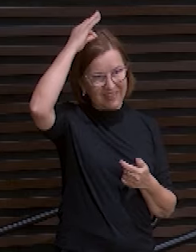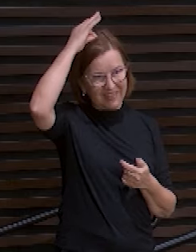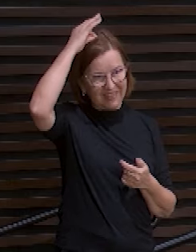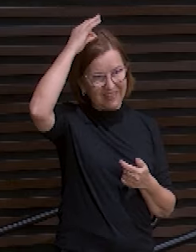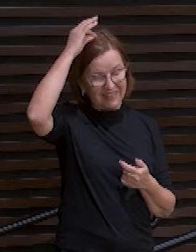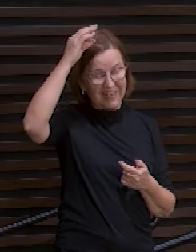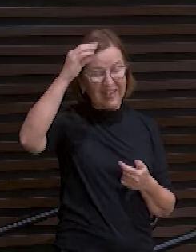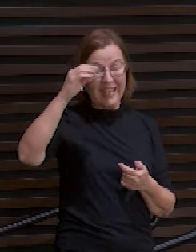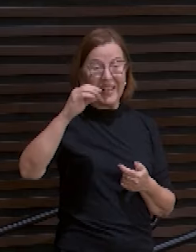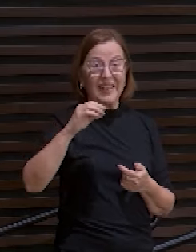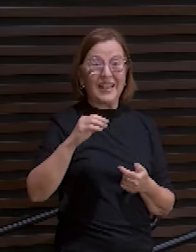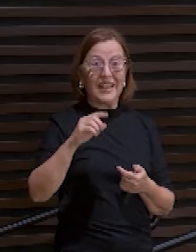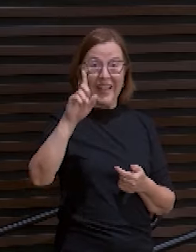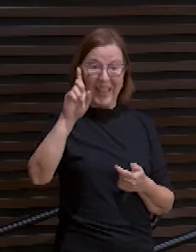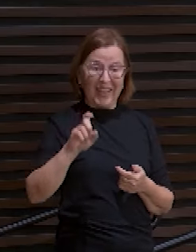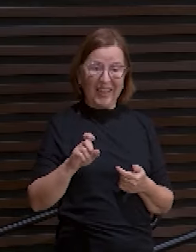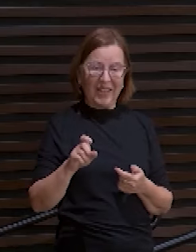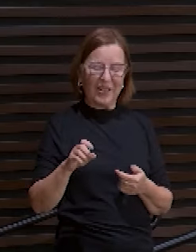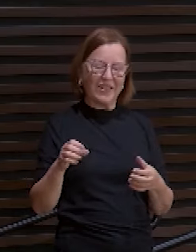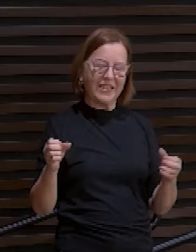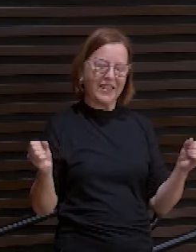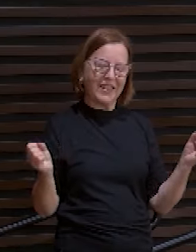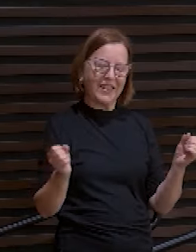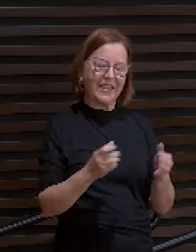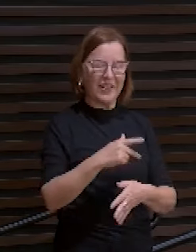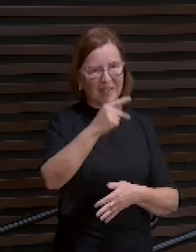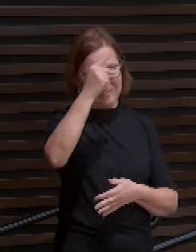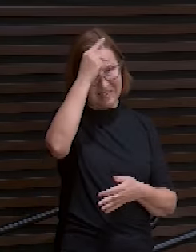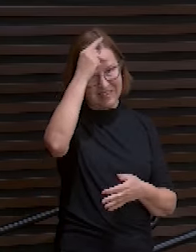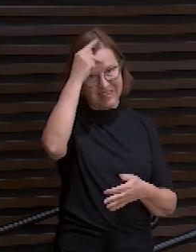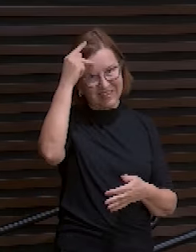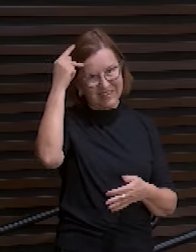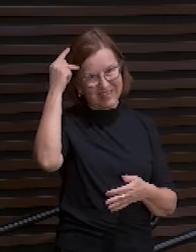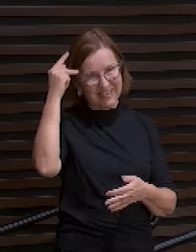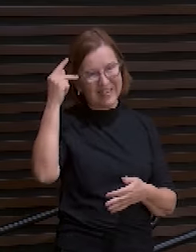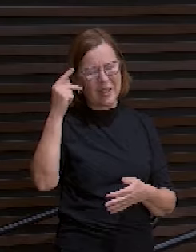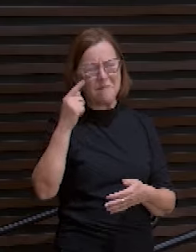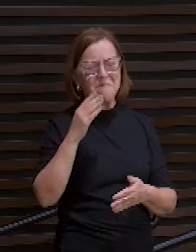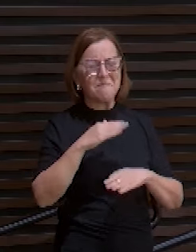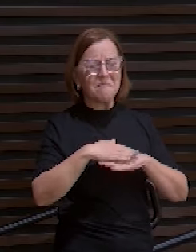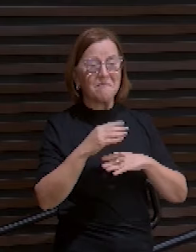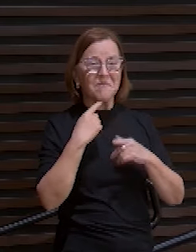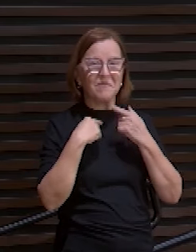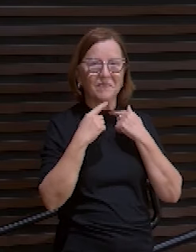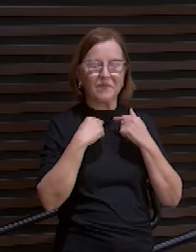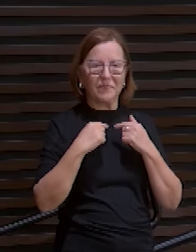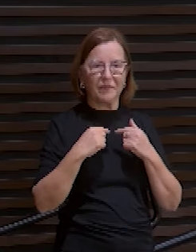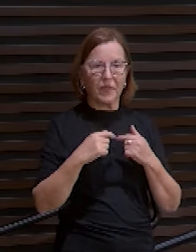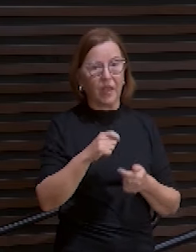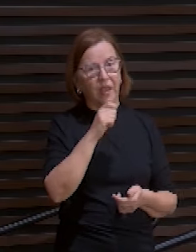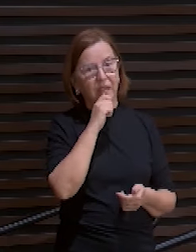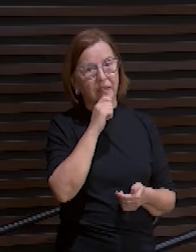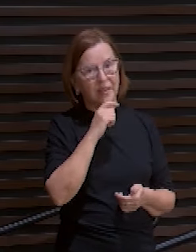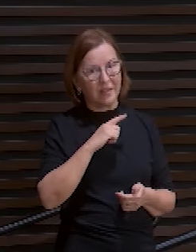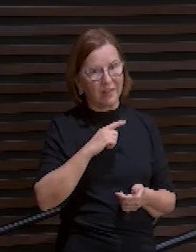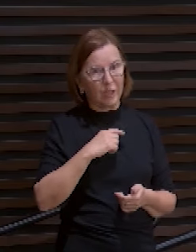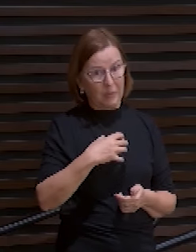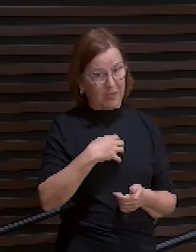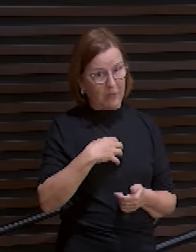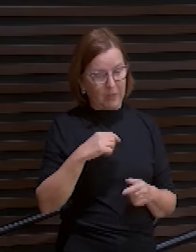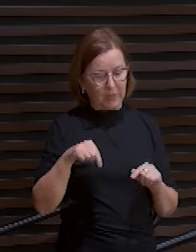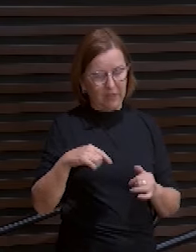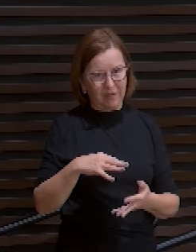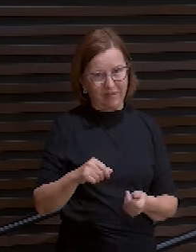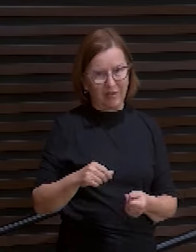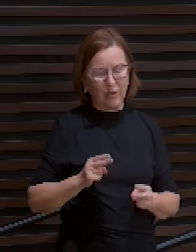mais almeja todavia ainda possuímos uma natureza terrena que continua com